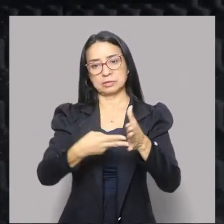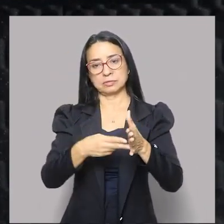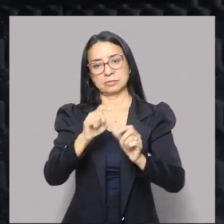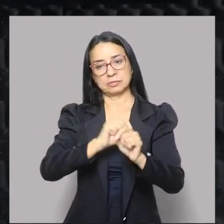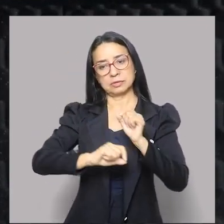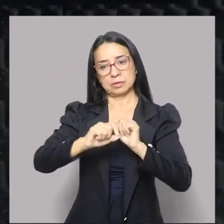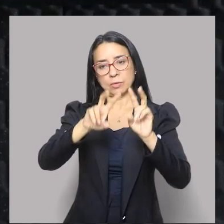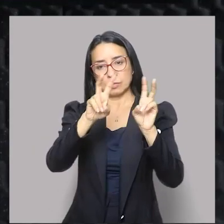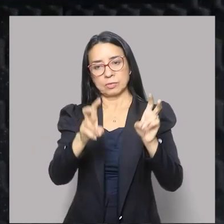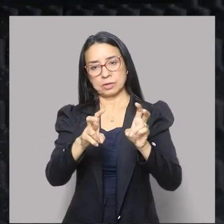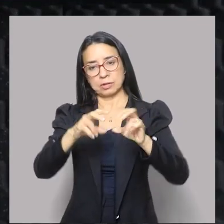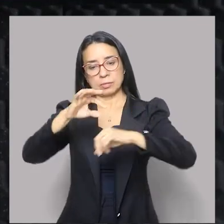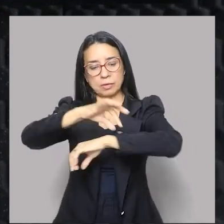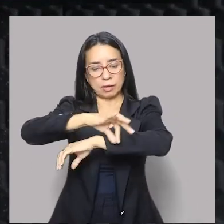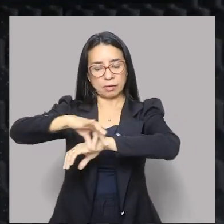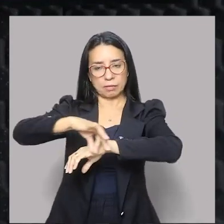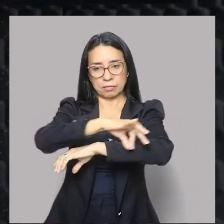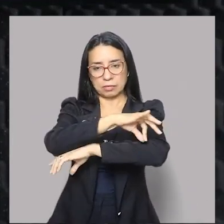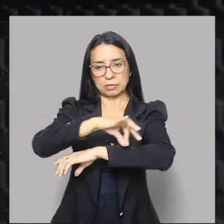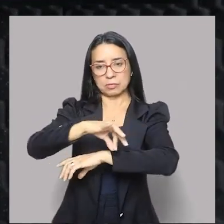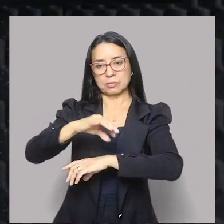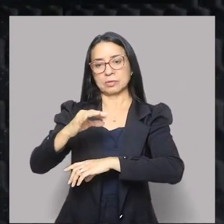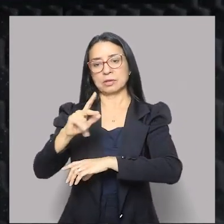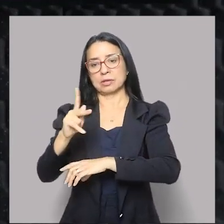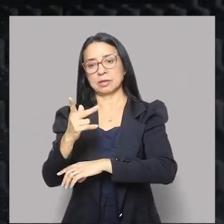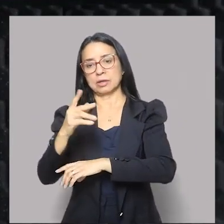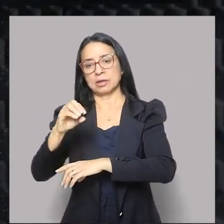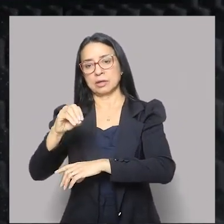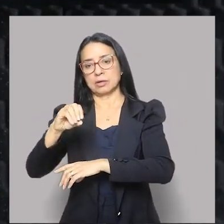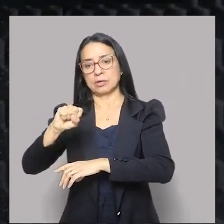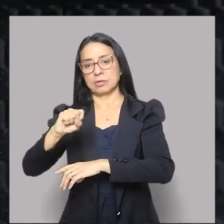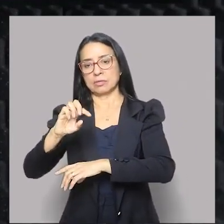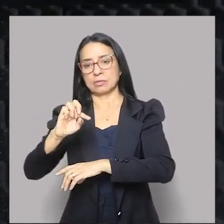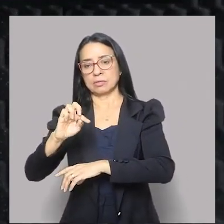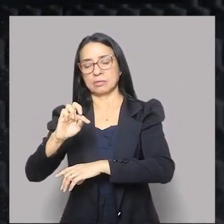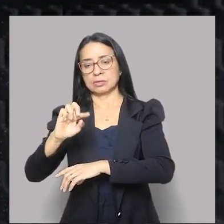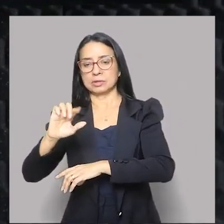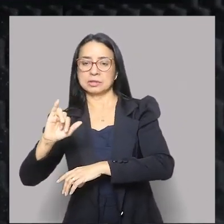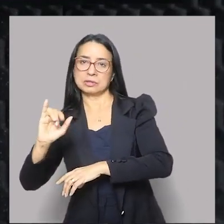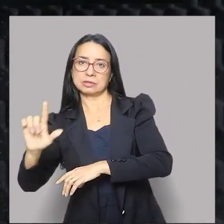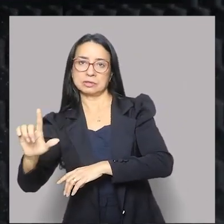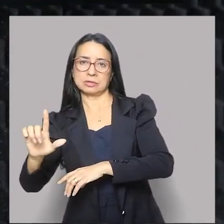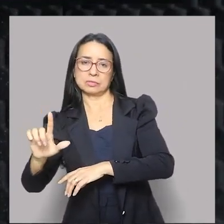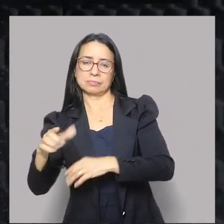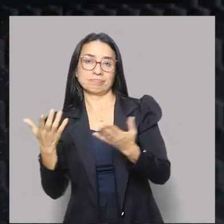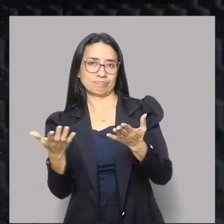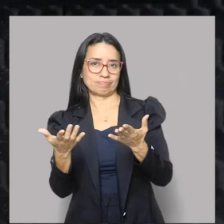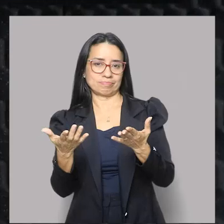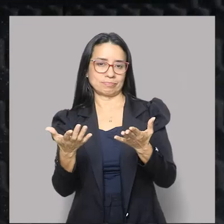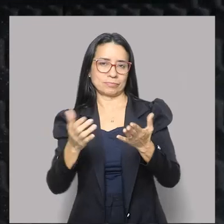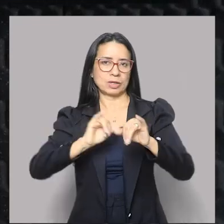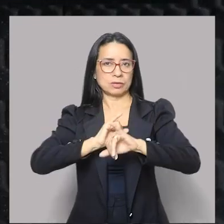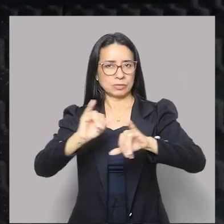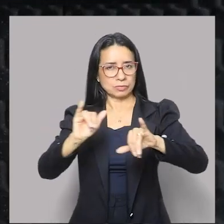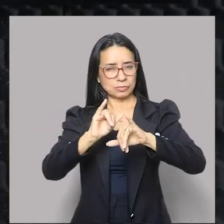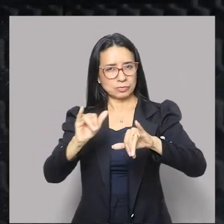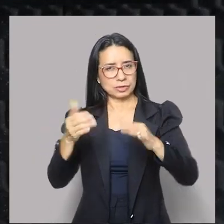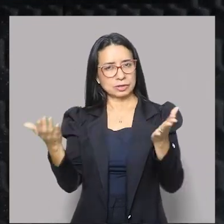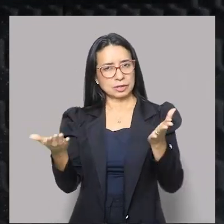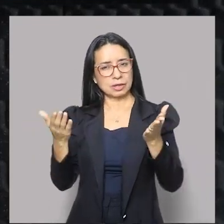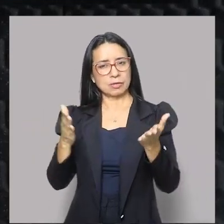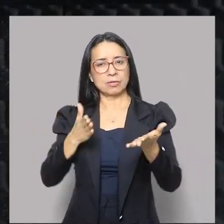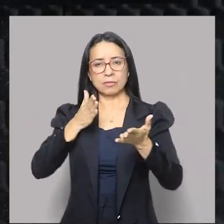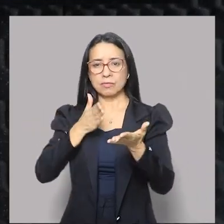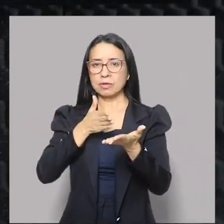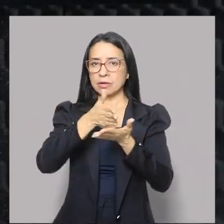arquitetura hostil. E, a propósito, a gente precisa levar em consideração uma notícia que foi aprovada no governo